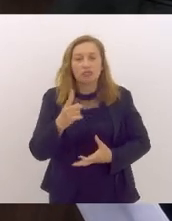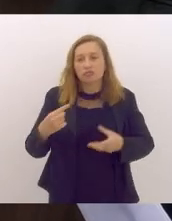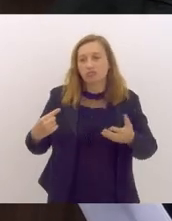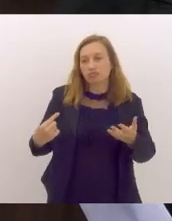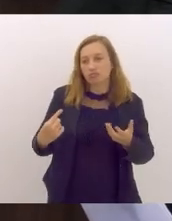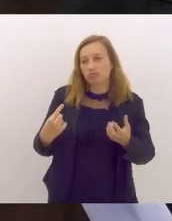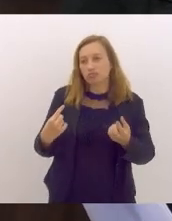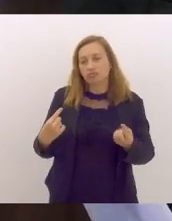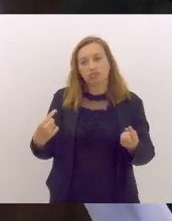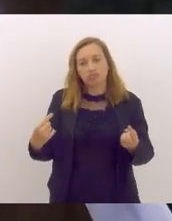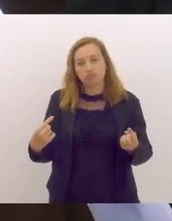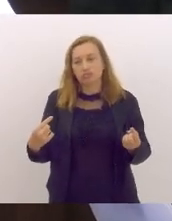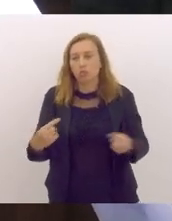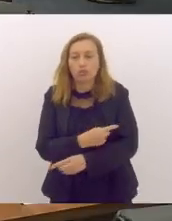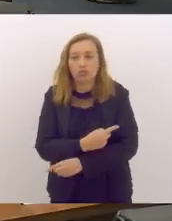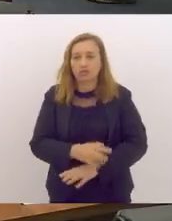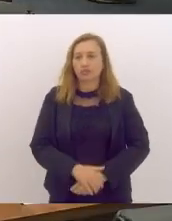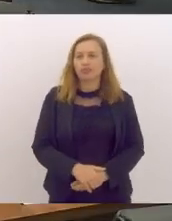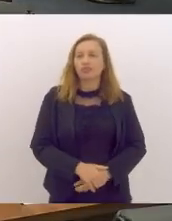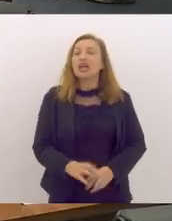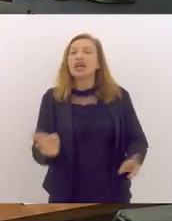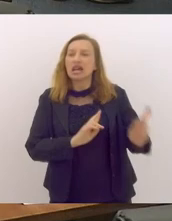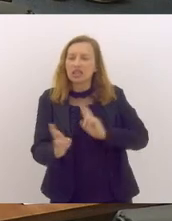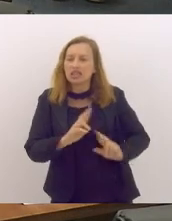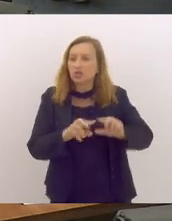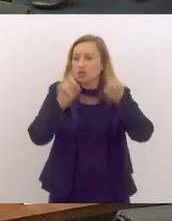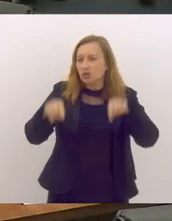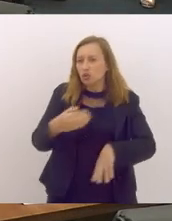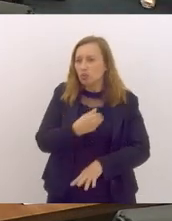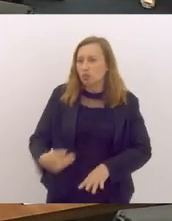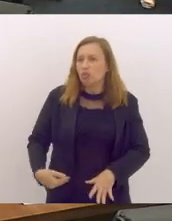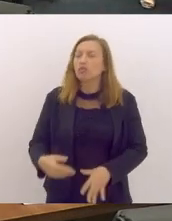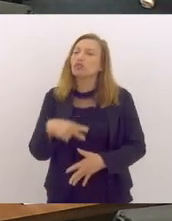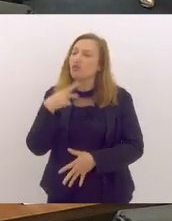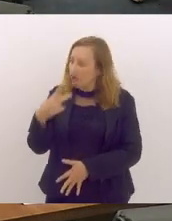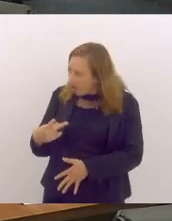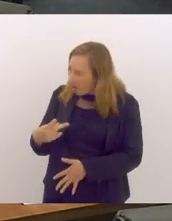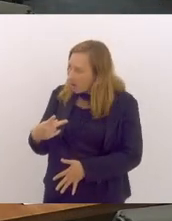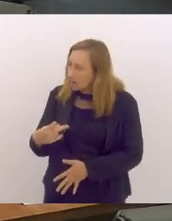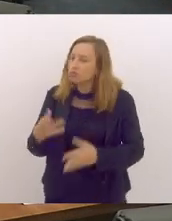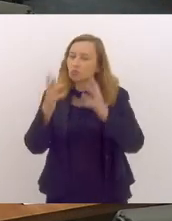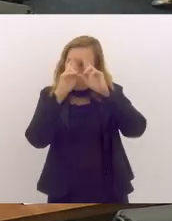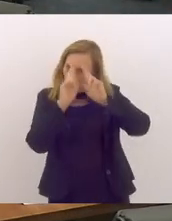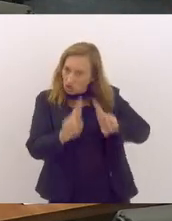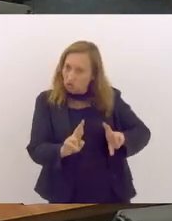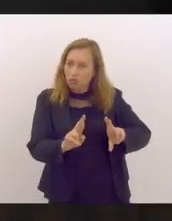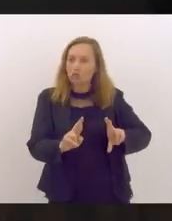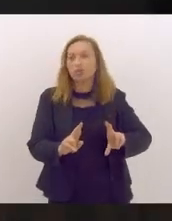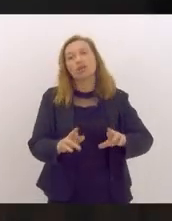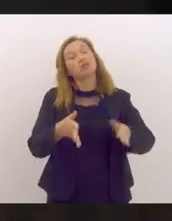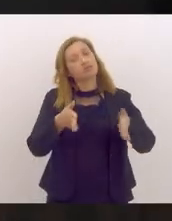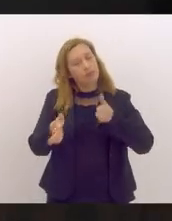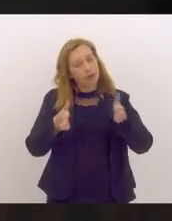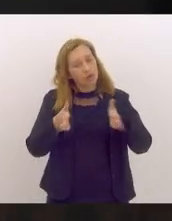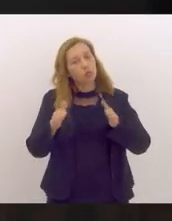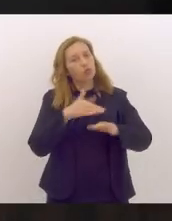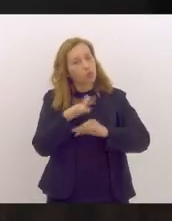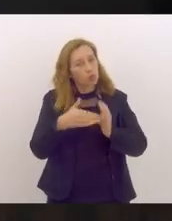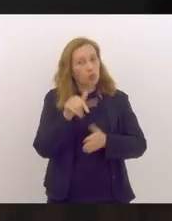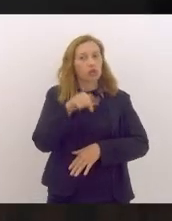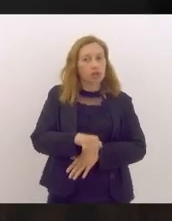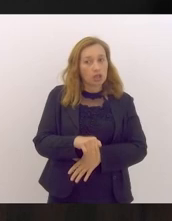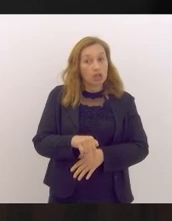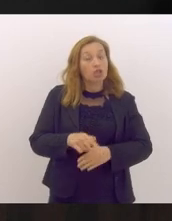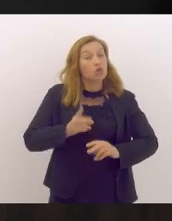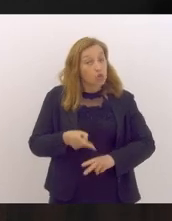acordo. Deixa em relação a servidores públicos, deixa eu dizer aqui, porque com todo o respeito, nesse período todo aqui, a